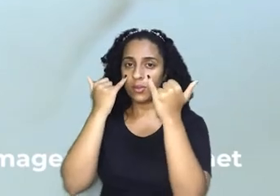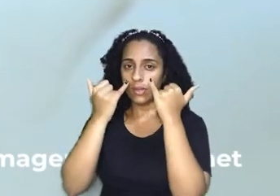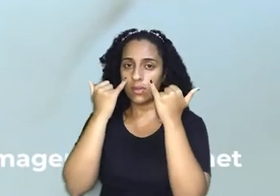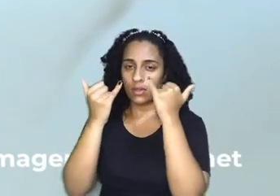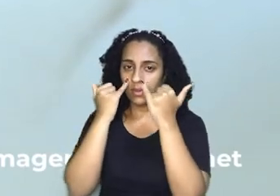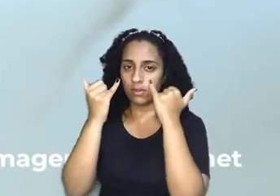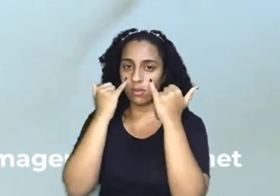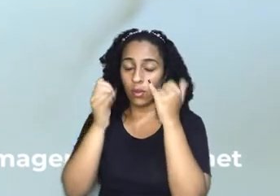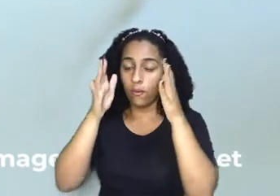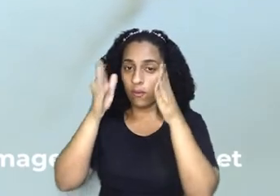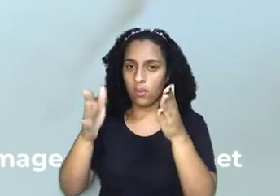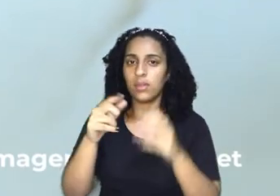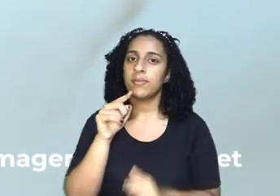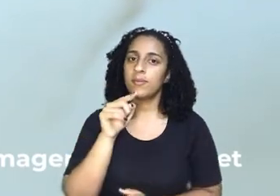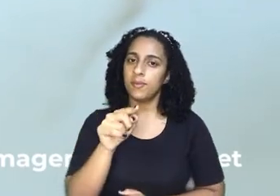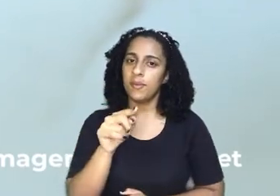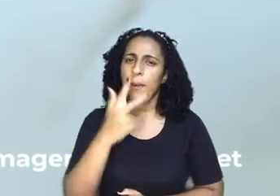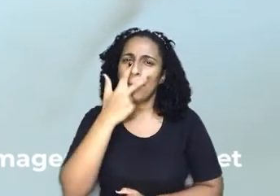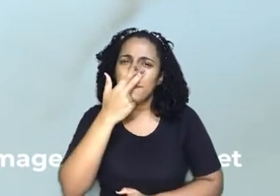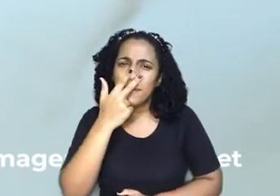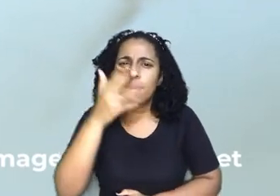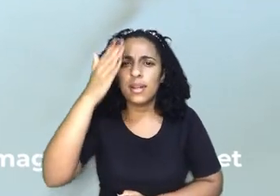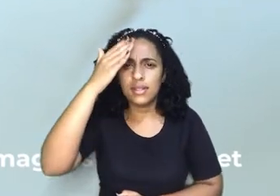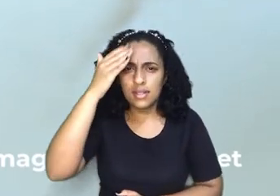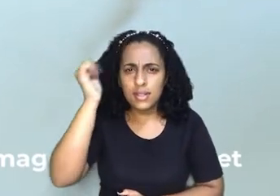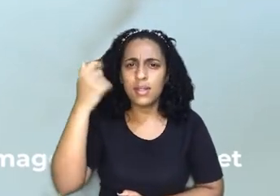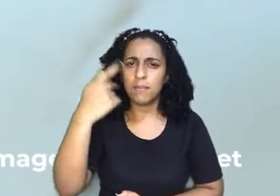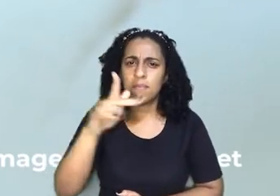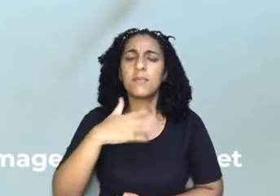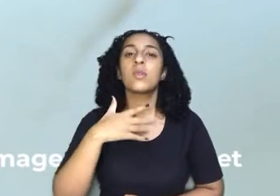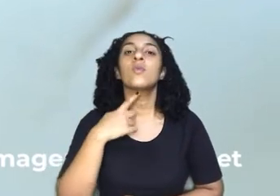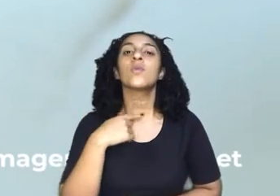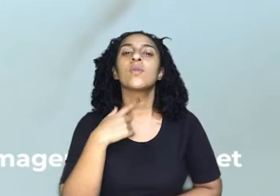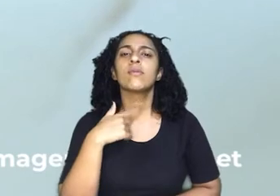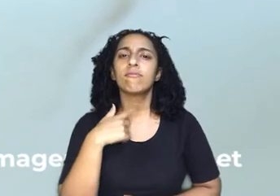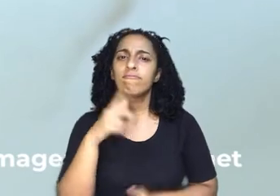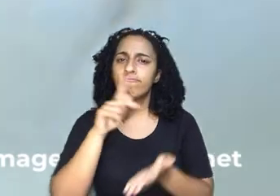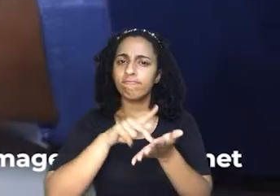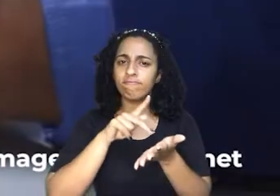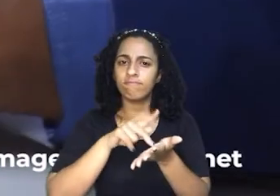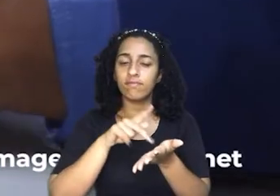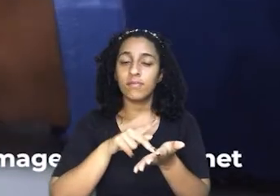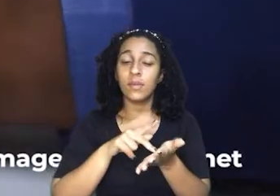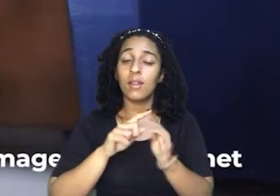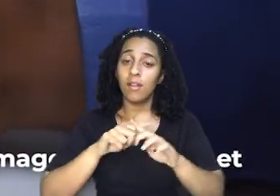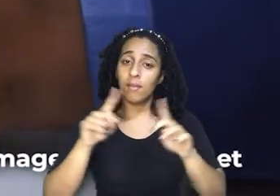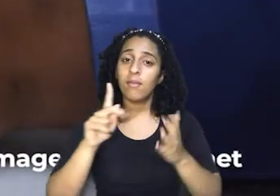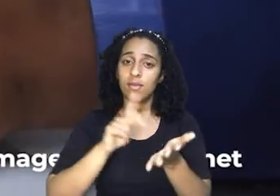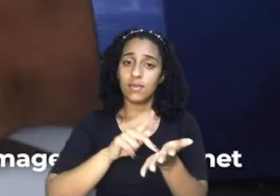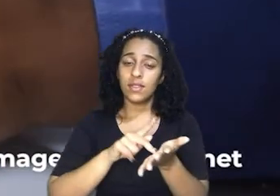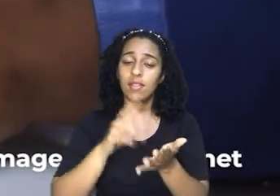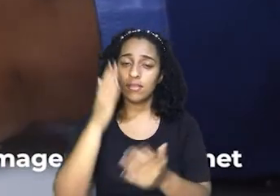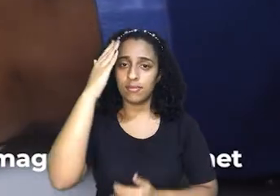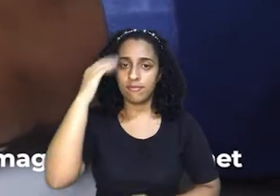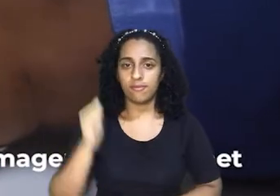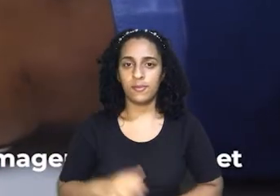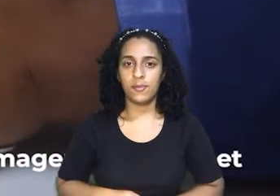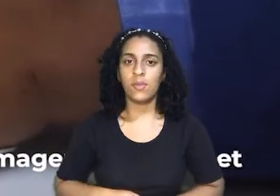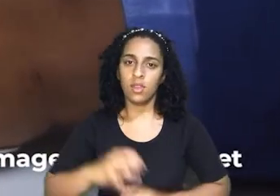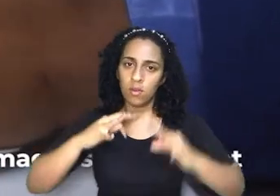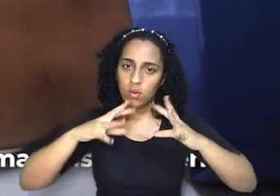todos direcionados para você até parece que sabem de todos os seus gostos e realmente sabem Pois é